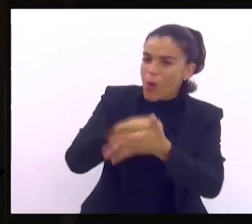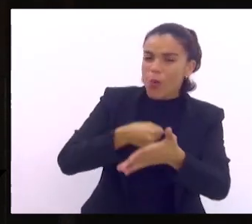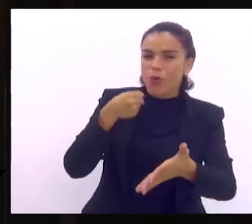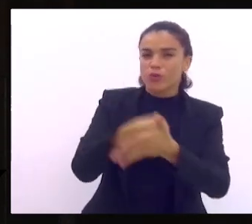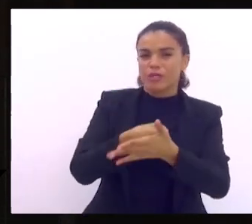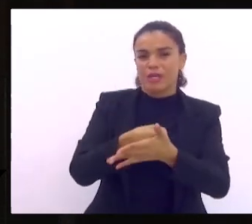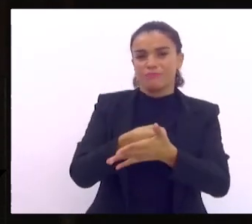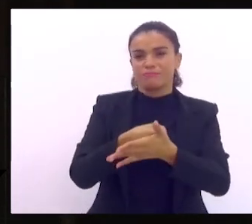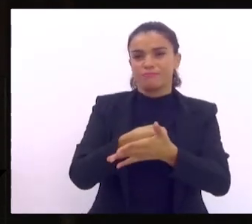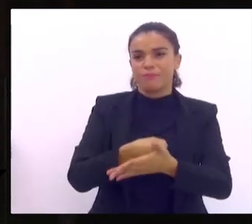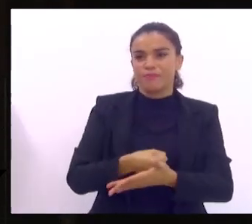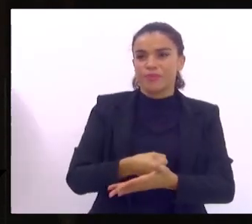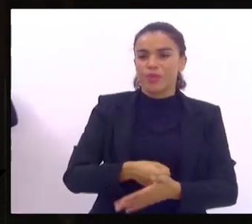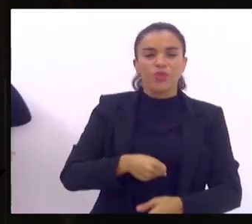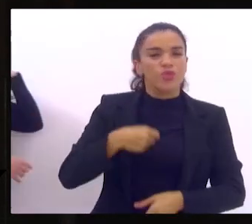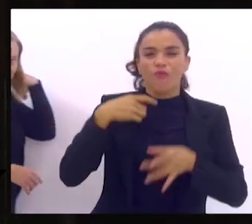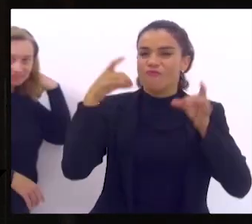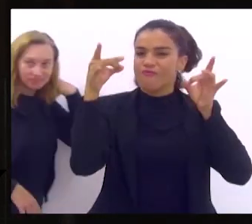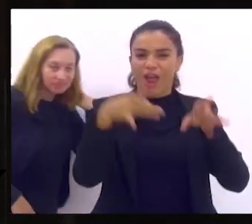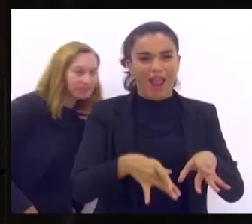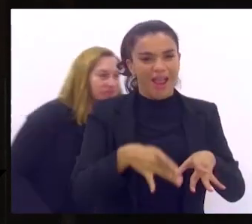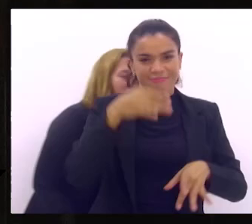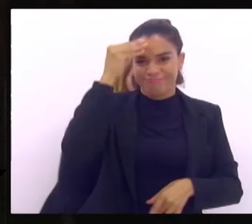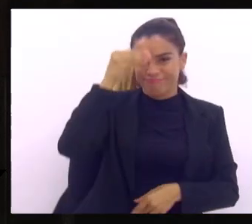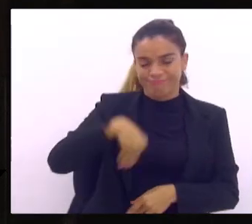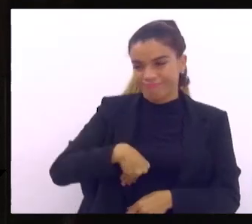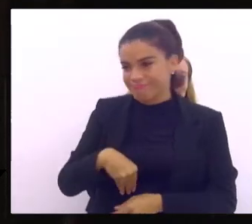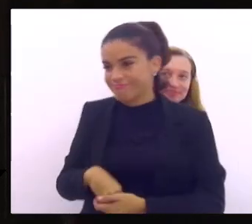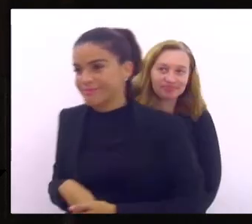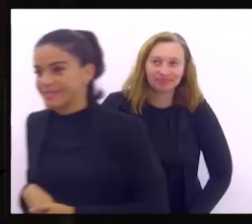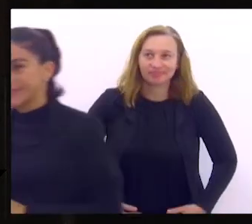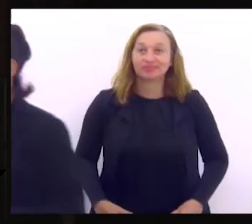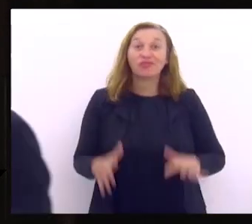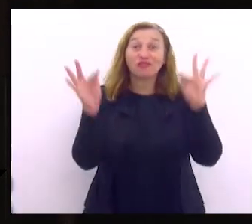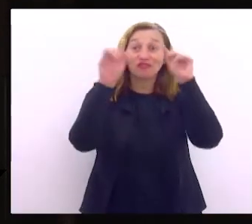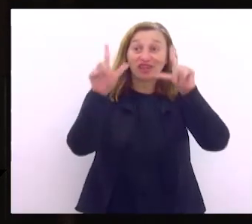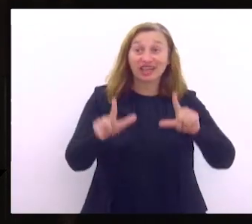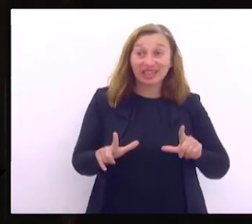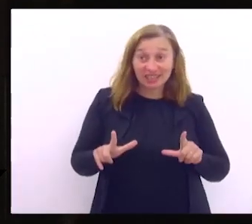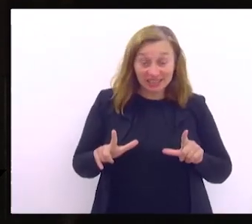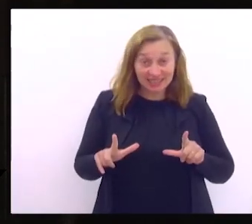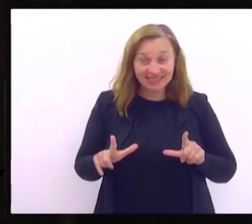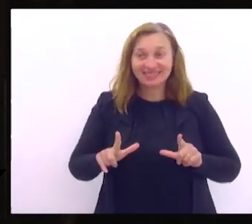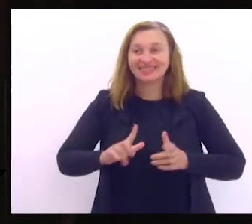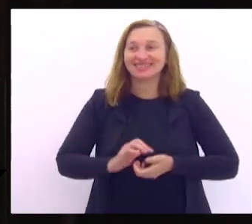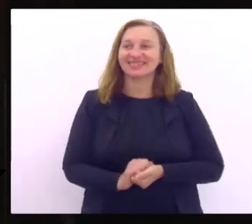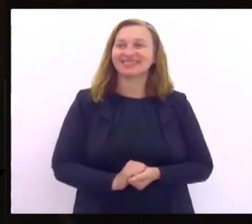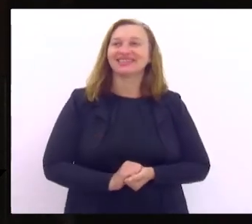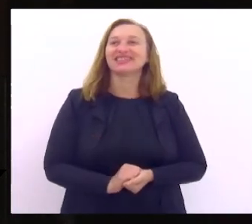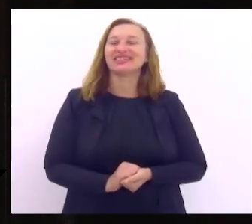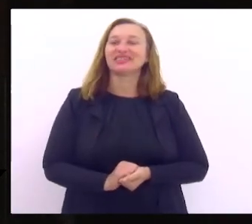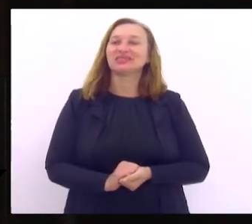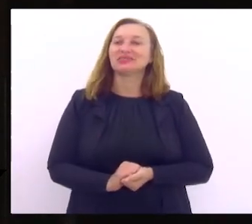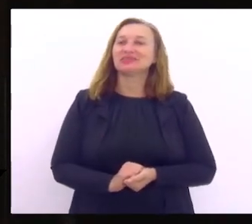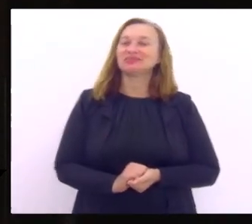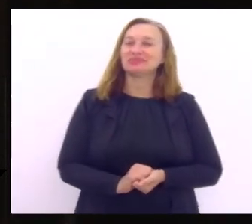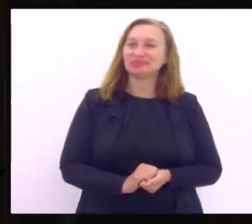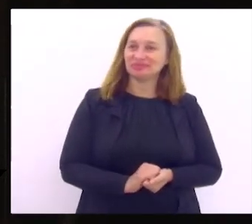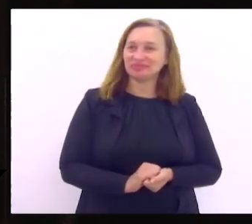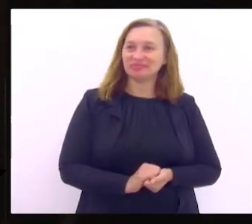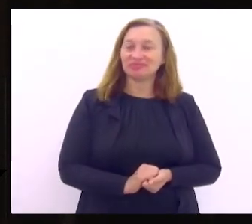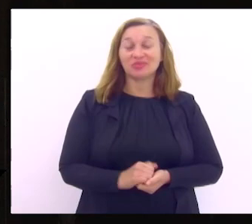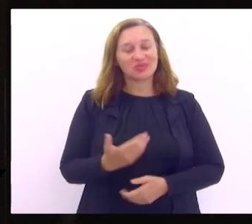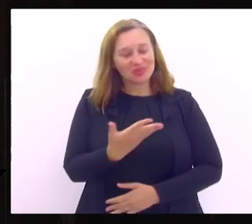gente não vai cessar, e fico muito feliz da regionalização que